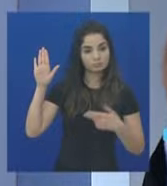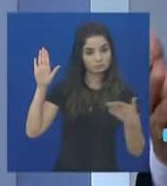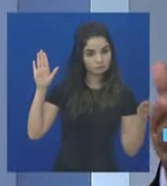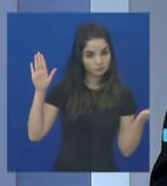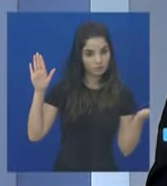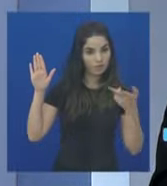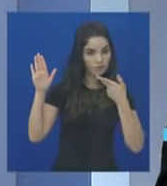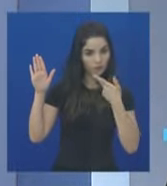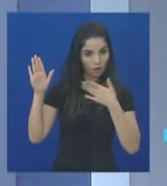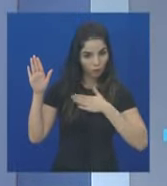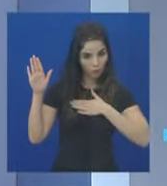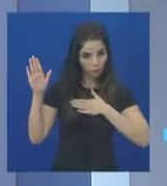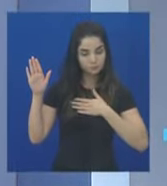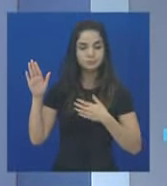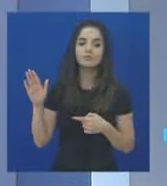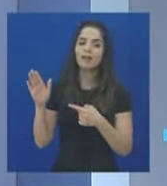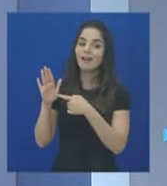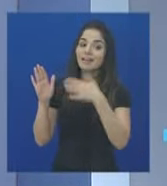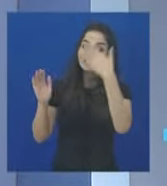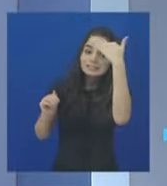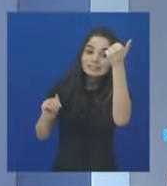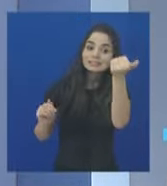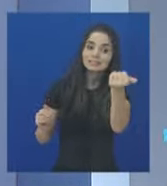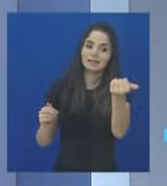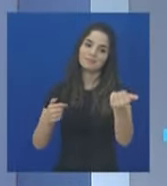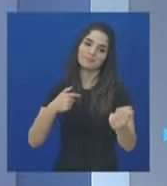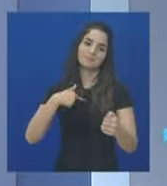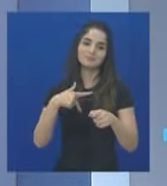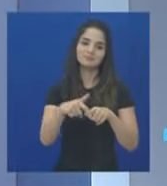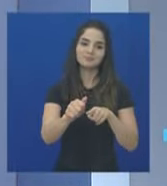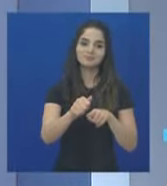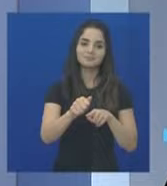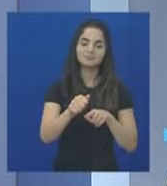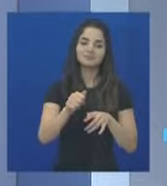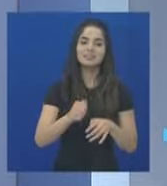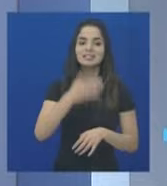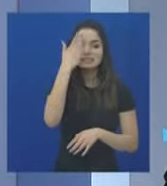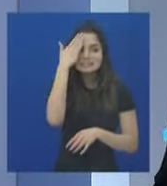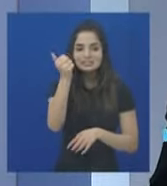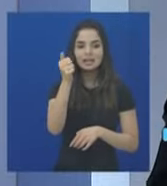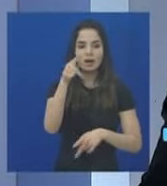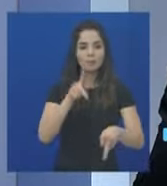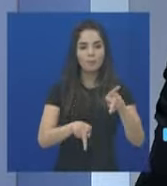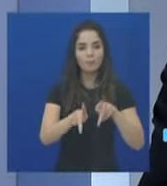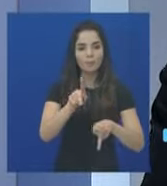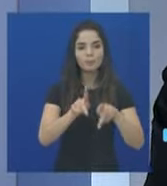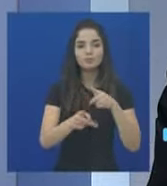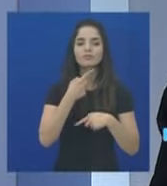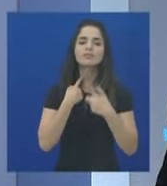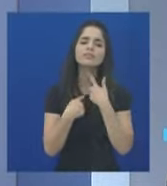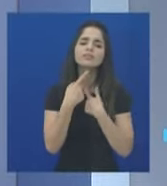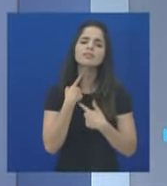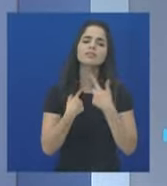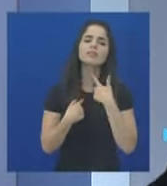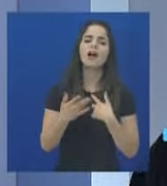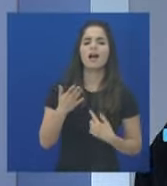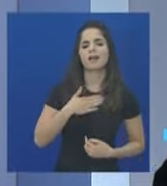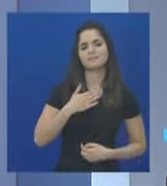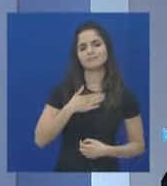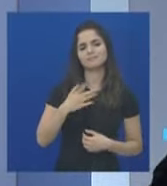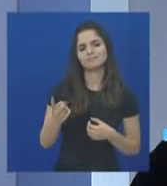que me fez a pergunta, sabe que eu vou ser prefeito, sabe que a população deseja que eu volte a ser prefeito. Ele está